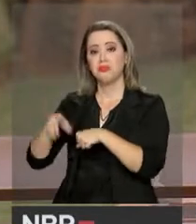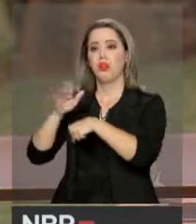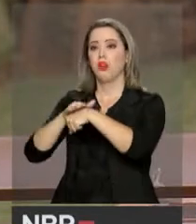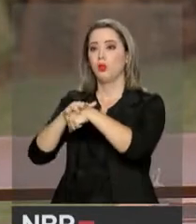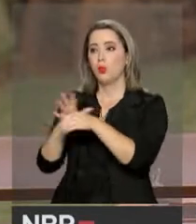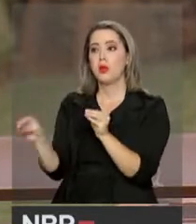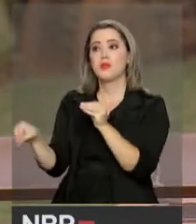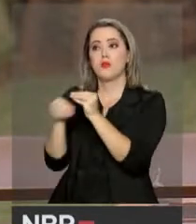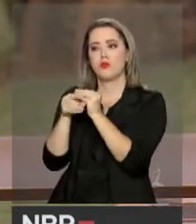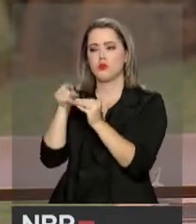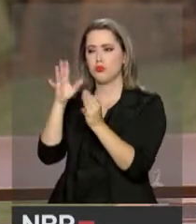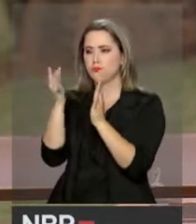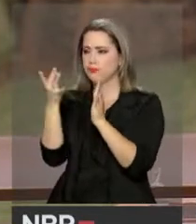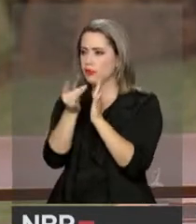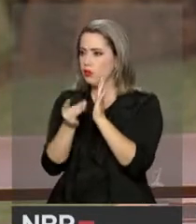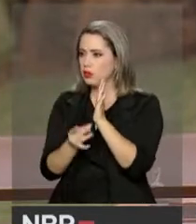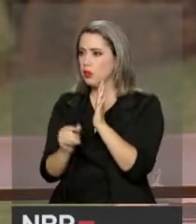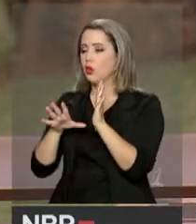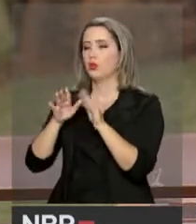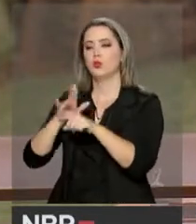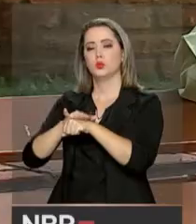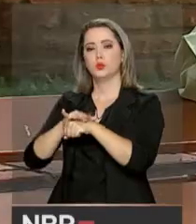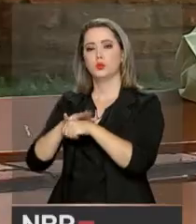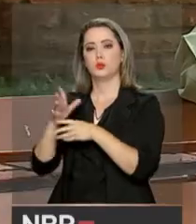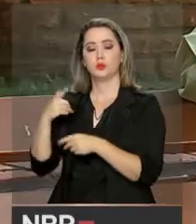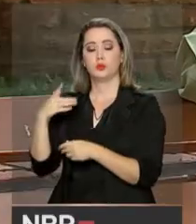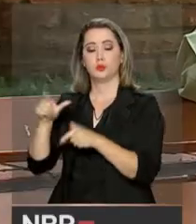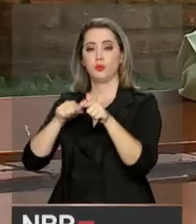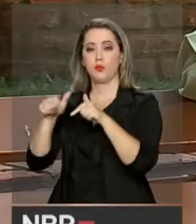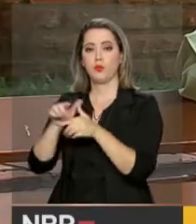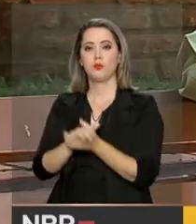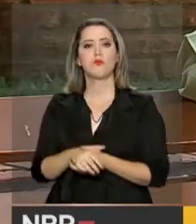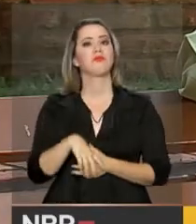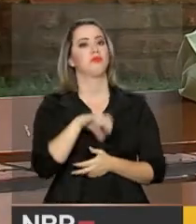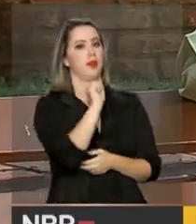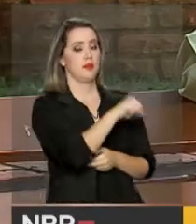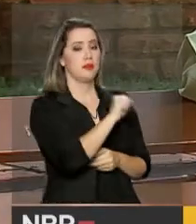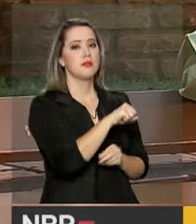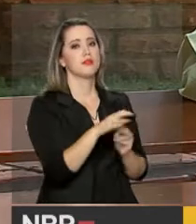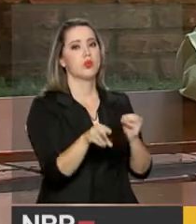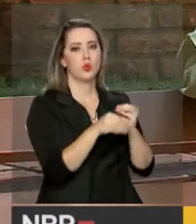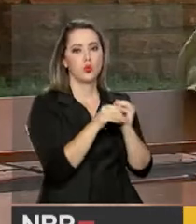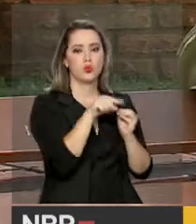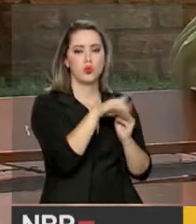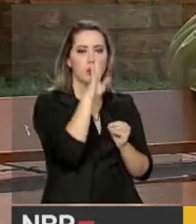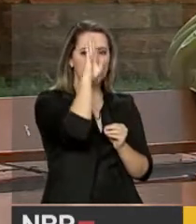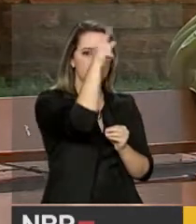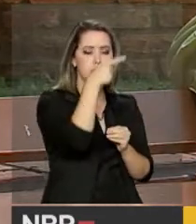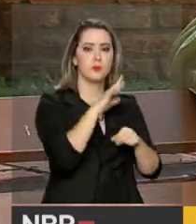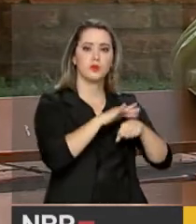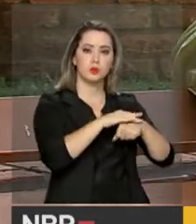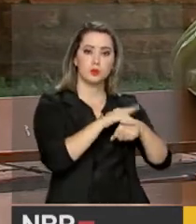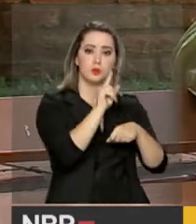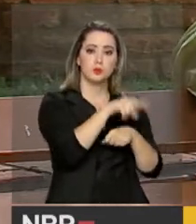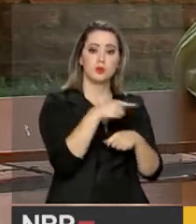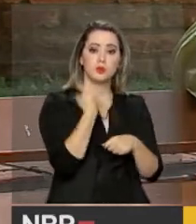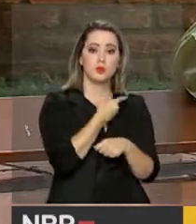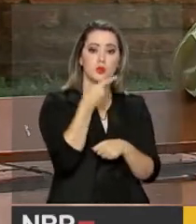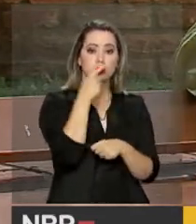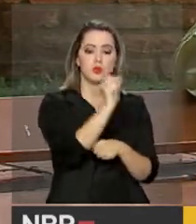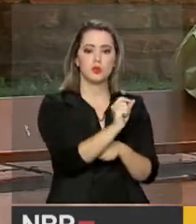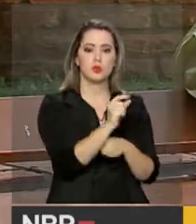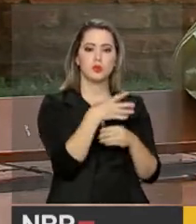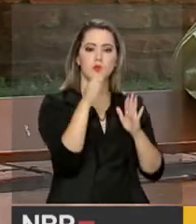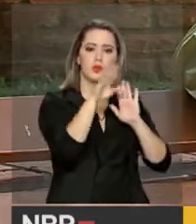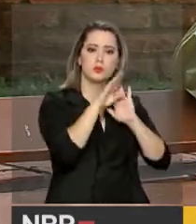estão catalogadas aí nesse rol das doenças de trabalho? São também catalogadas, estão entre as principais doenças. Quando a gente faz uma